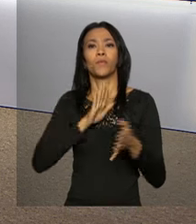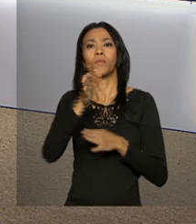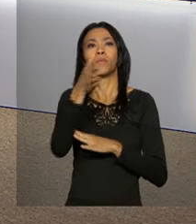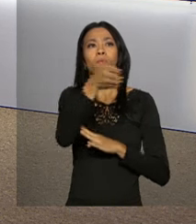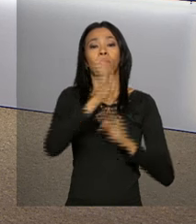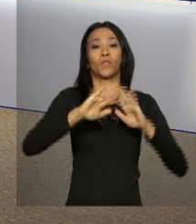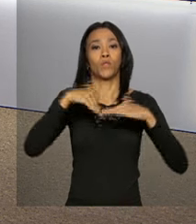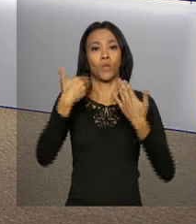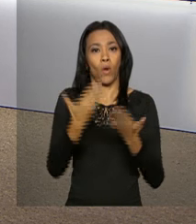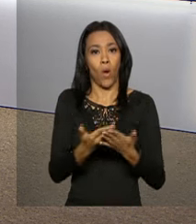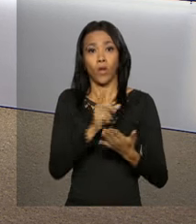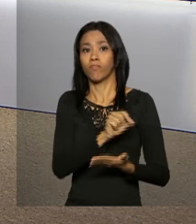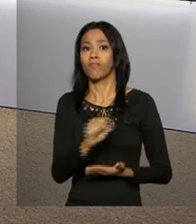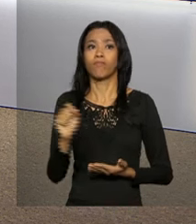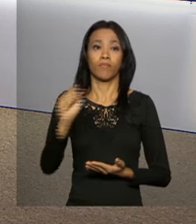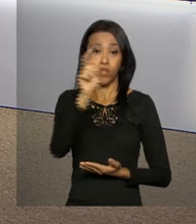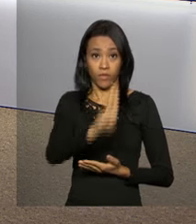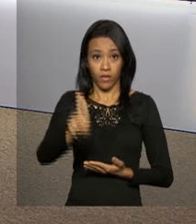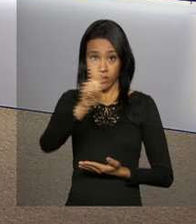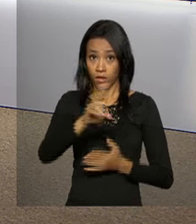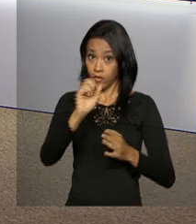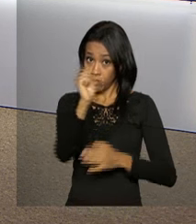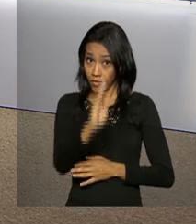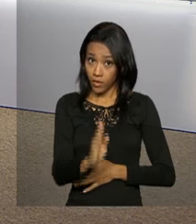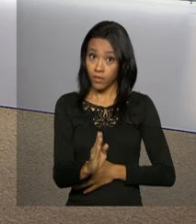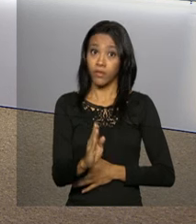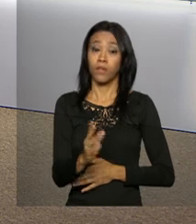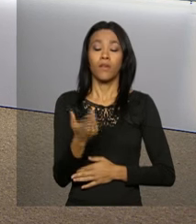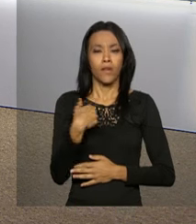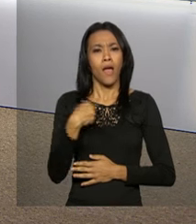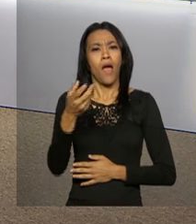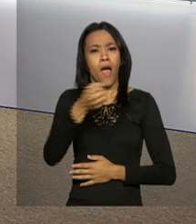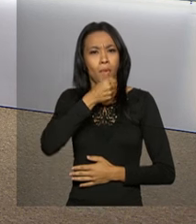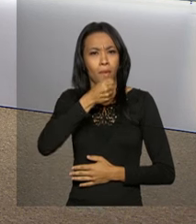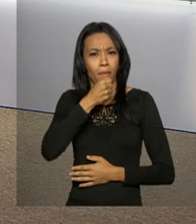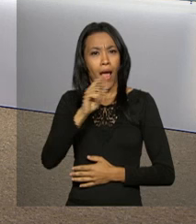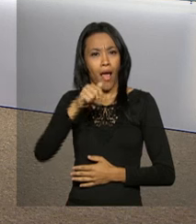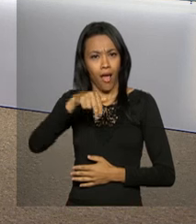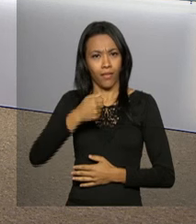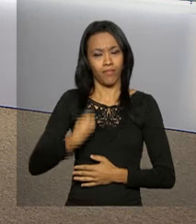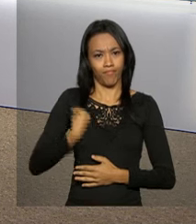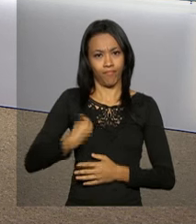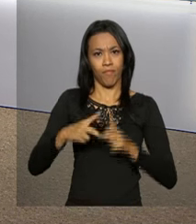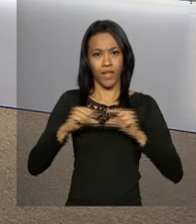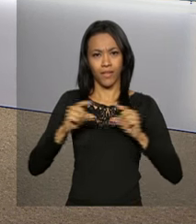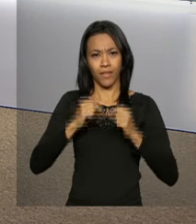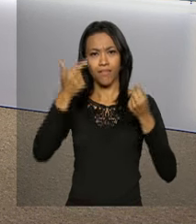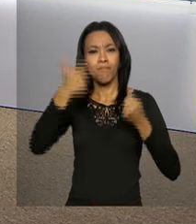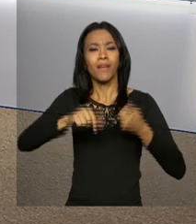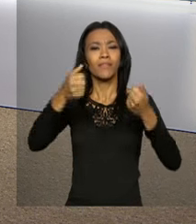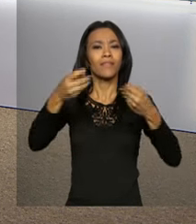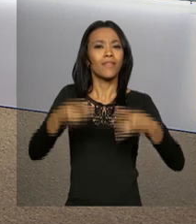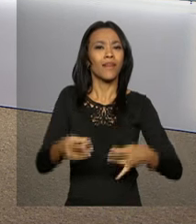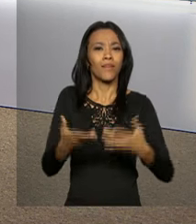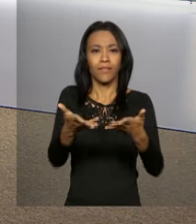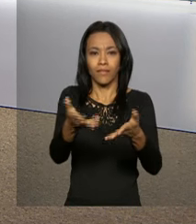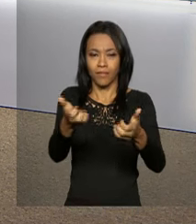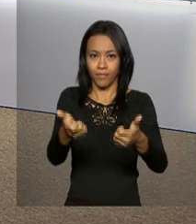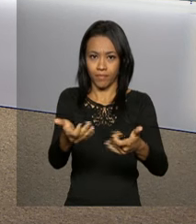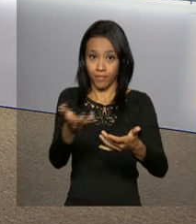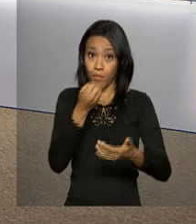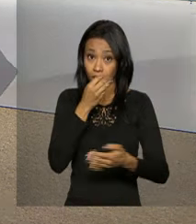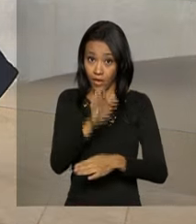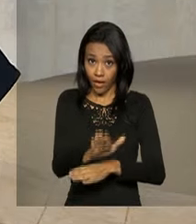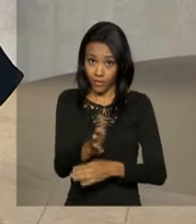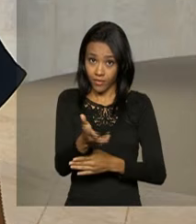e universidades de todo o país. A repórter Ana Gabriela Salles, que está aqui em Brasília, tem mais detalhes. Ana, boa tarde.